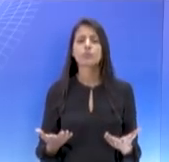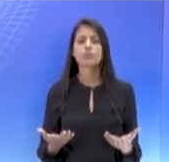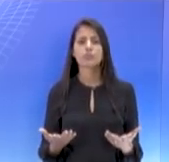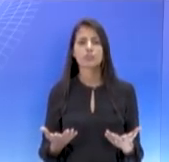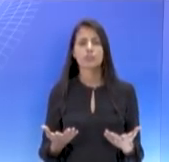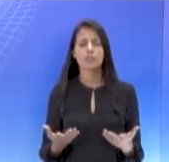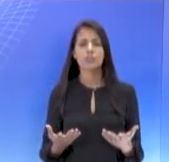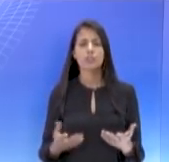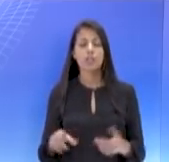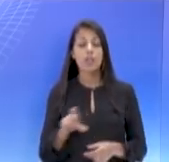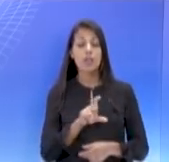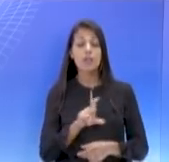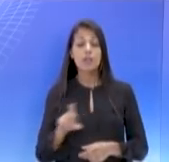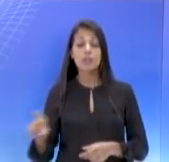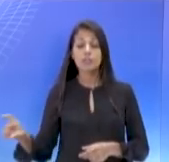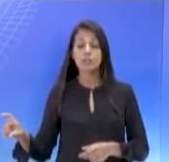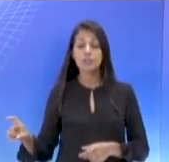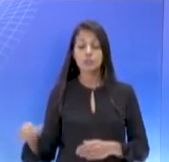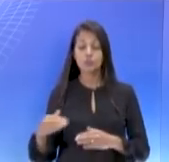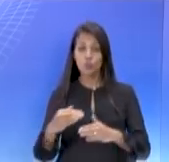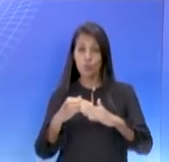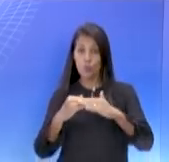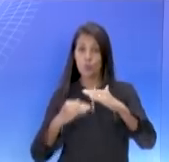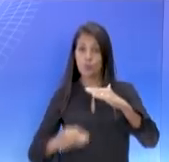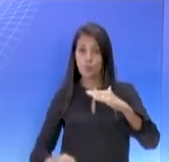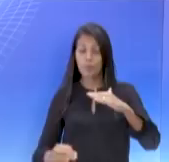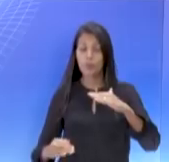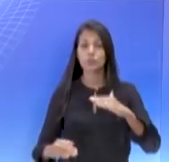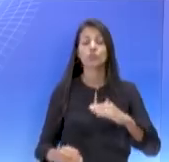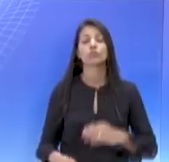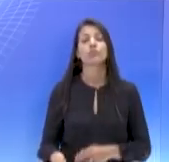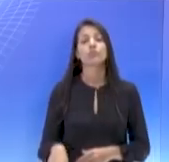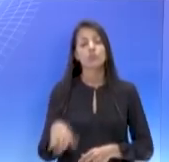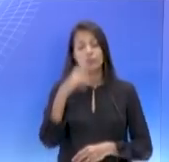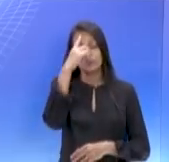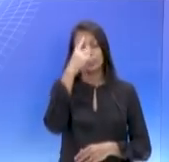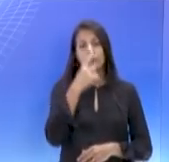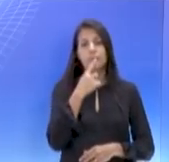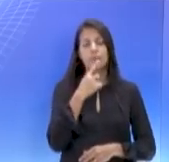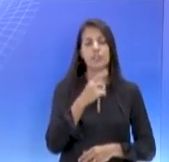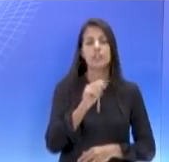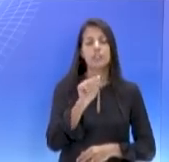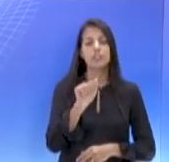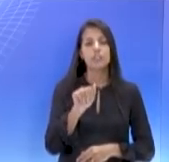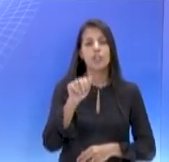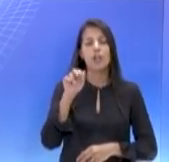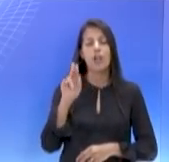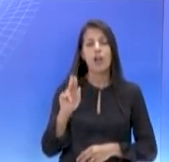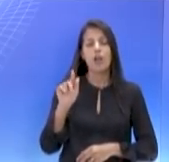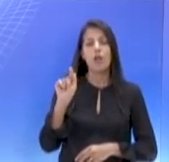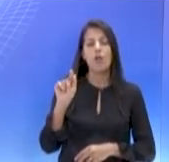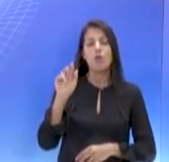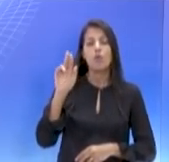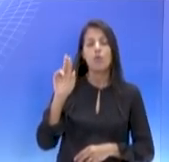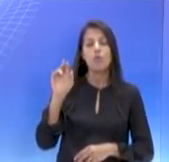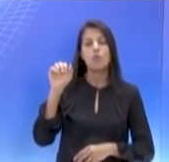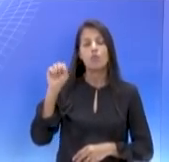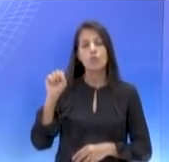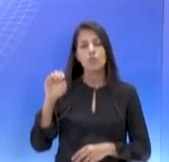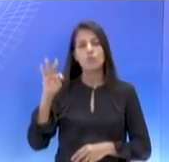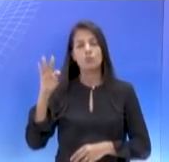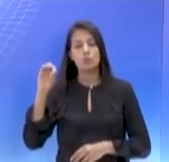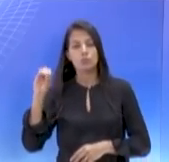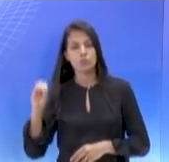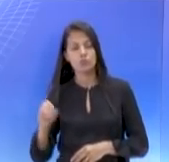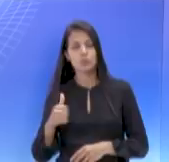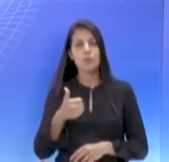de baixo, o que essa fotografia está falando. Fotografia de Augusto Gomes Leal, que se trata do menino, e da ama de leite Mônica,